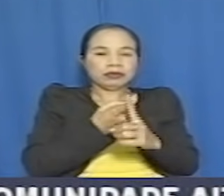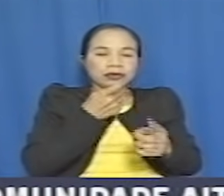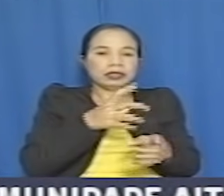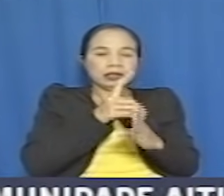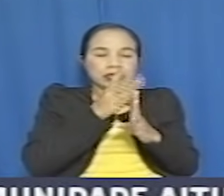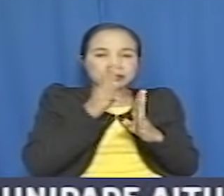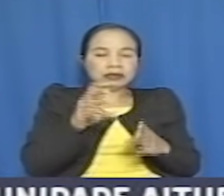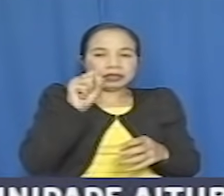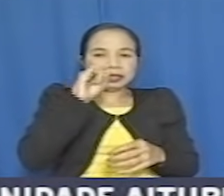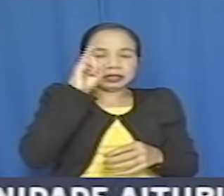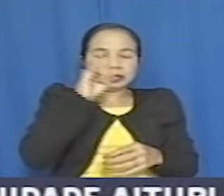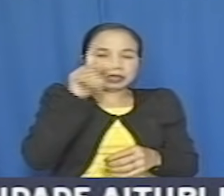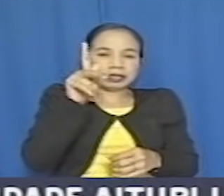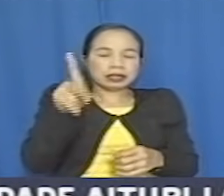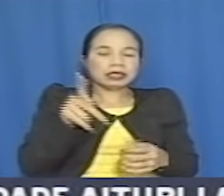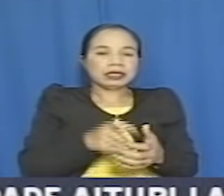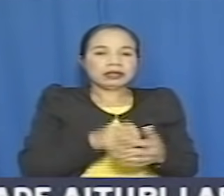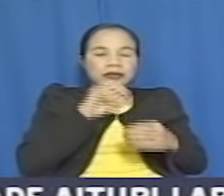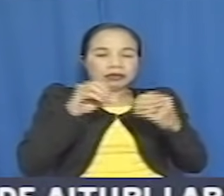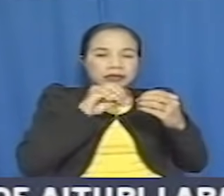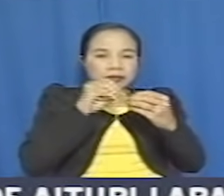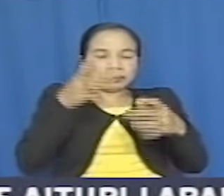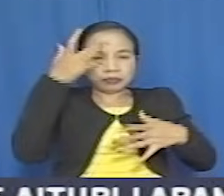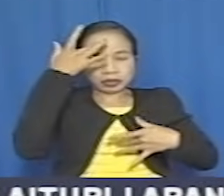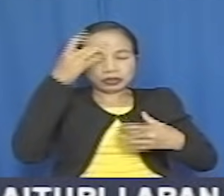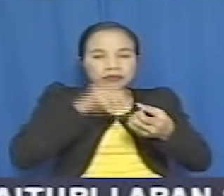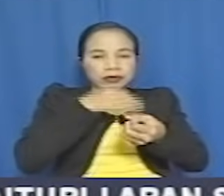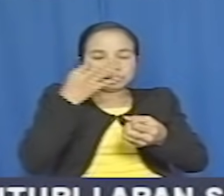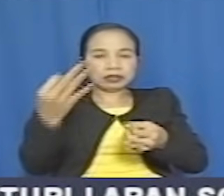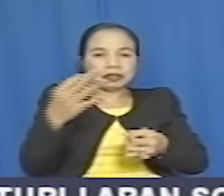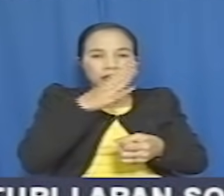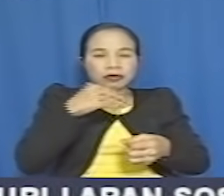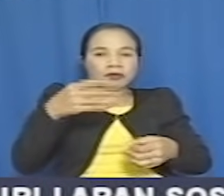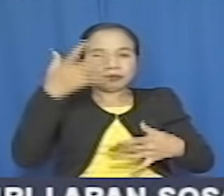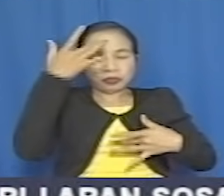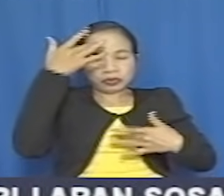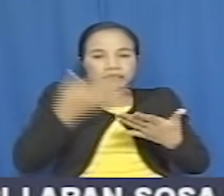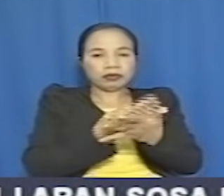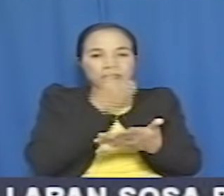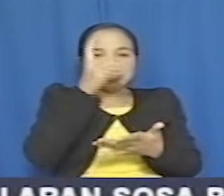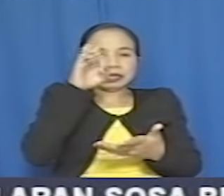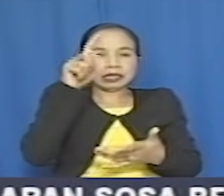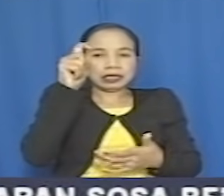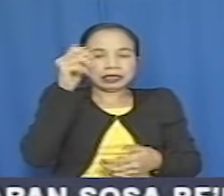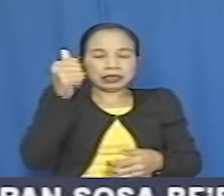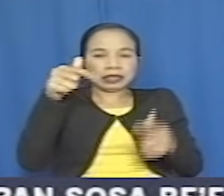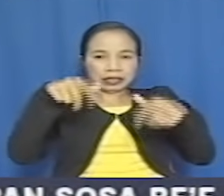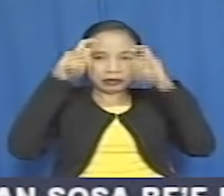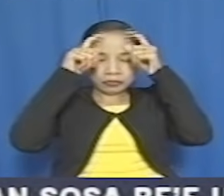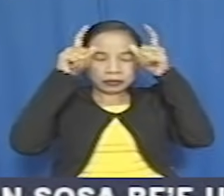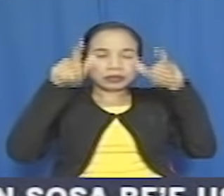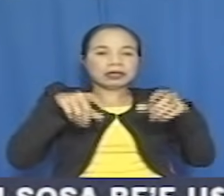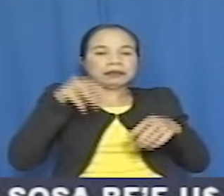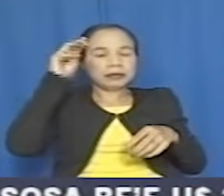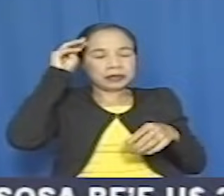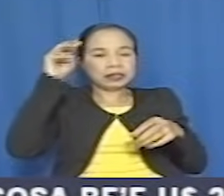centro integrado de gestão crise com novo surto COVID-19 no variante Delta e a Timor-Leste. Ministro